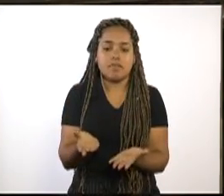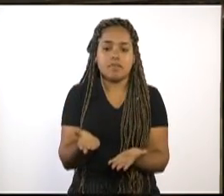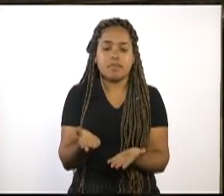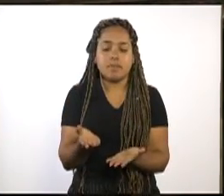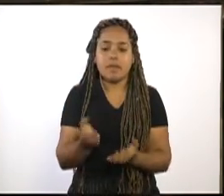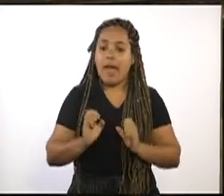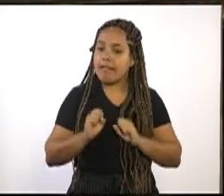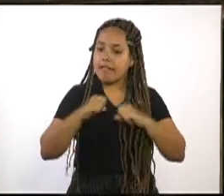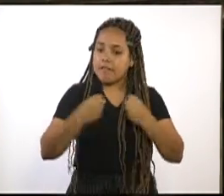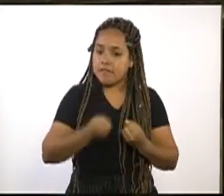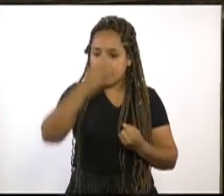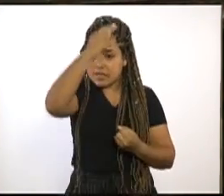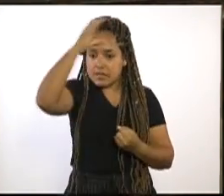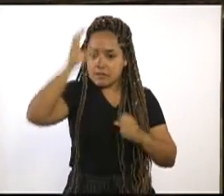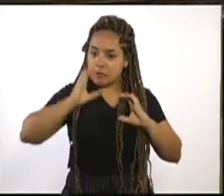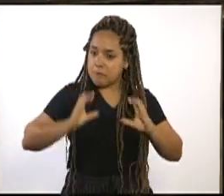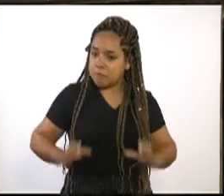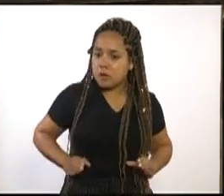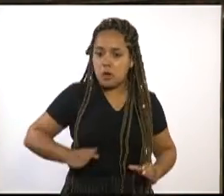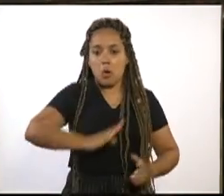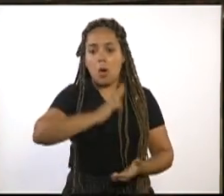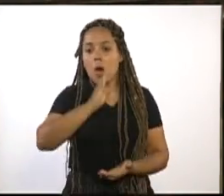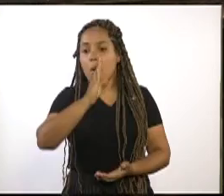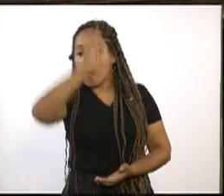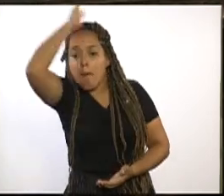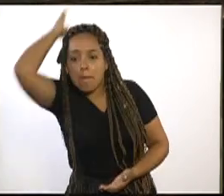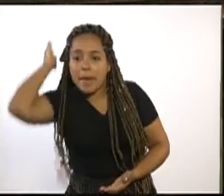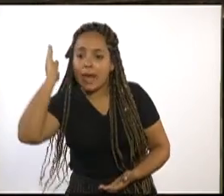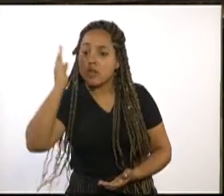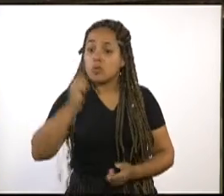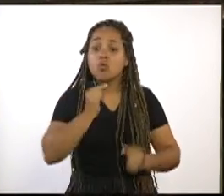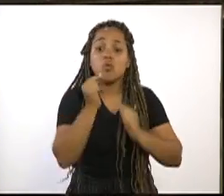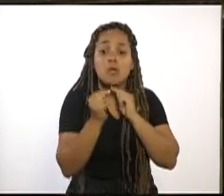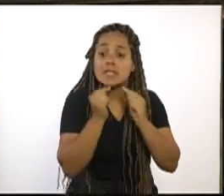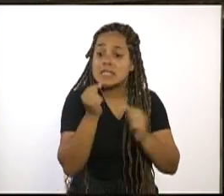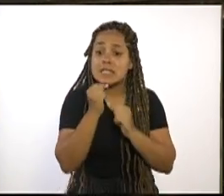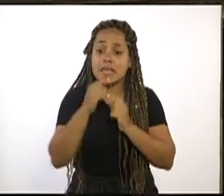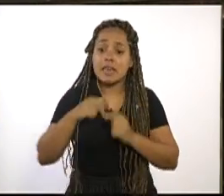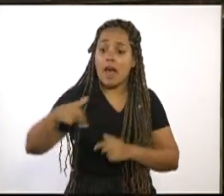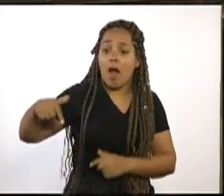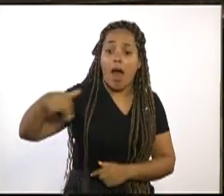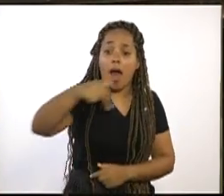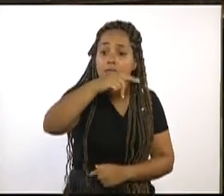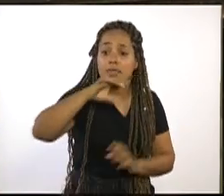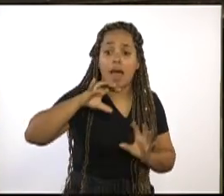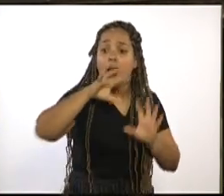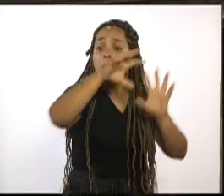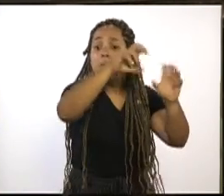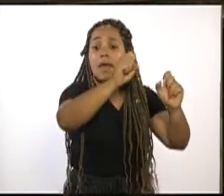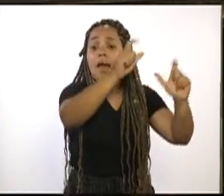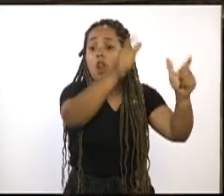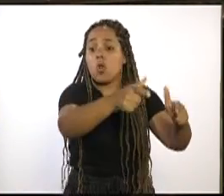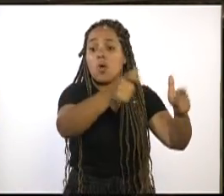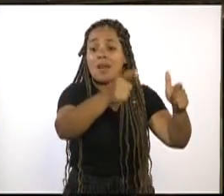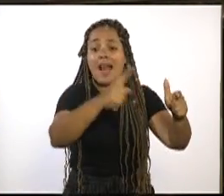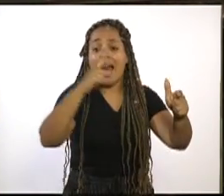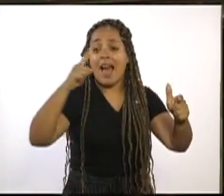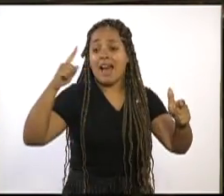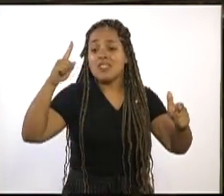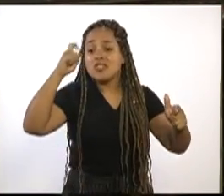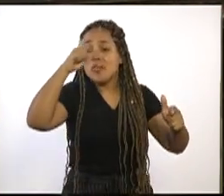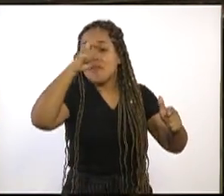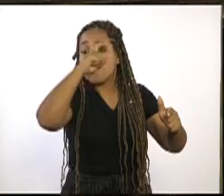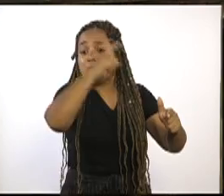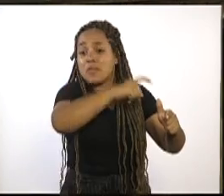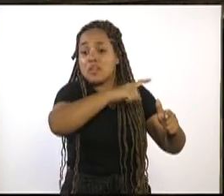Defesa Civil, nem os bombeiros conseguiam chegar até o local de difícil acesso, numa área conhecida como Feijão, no Morro do